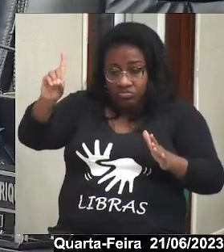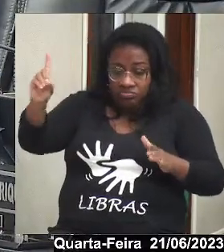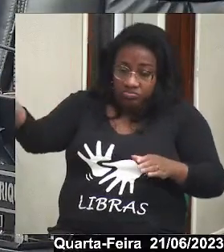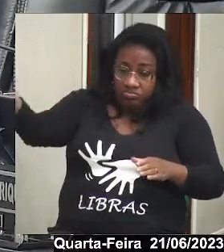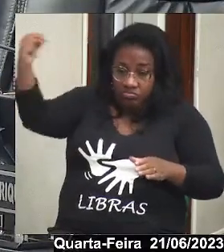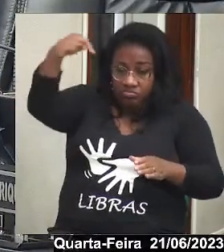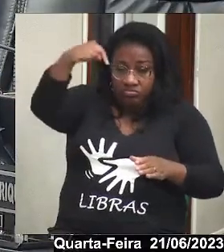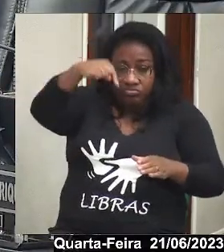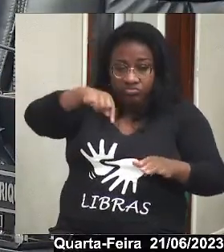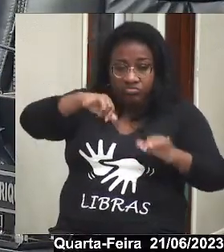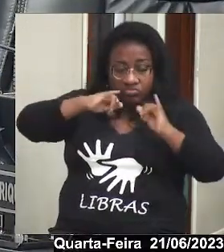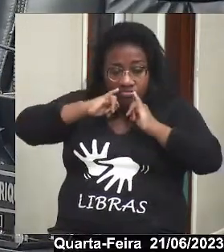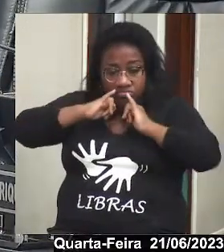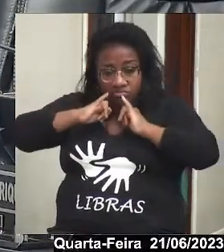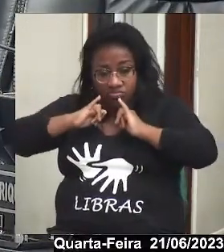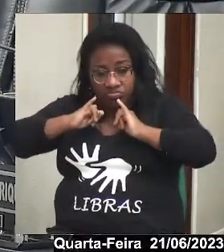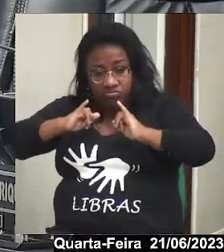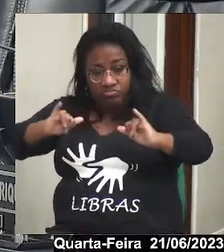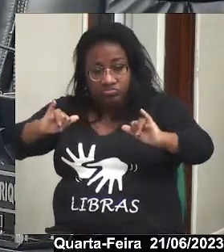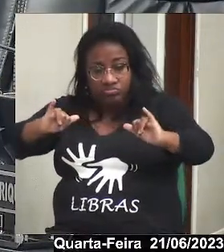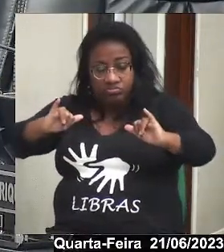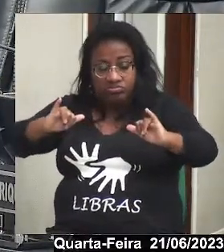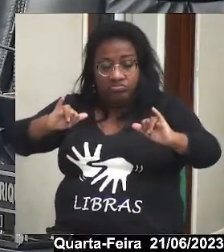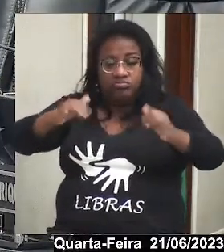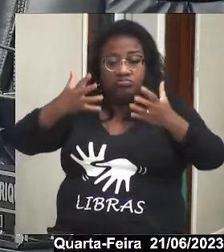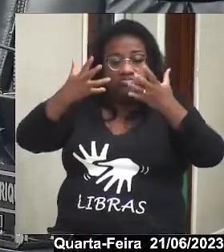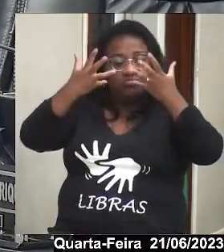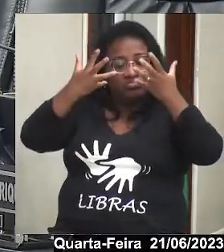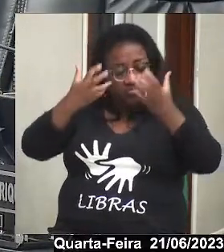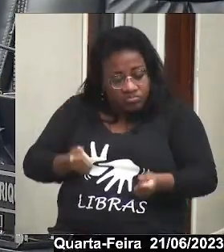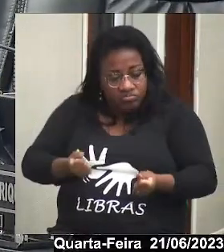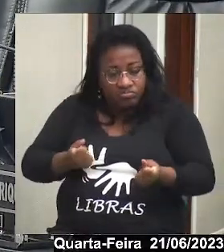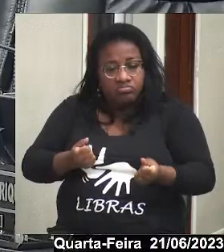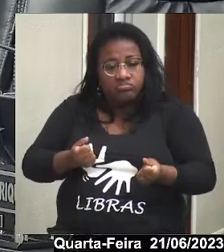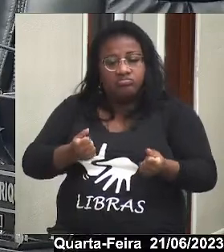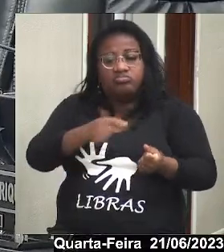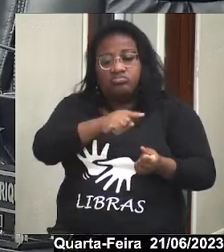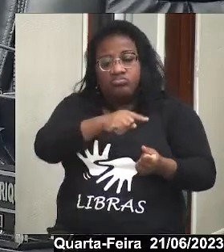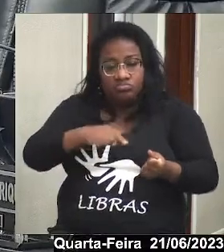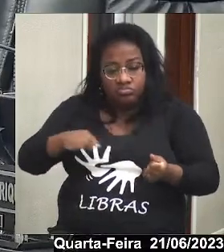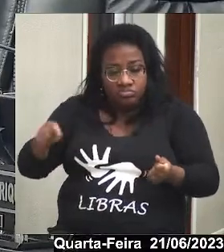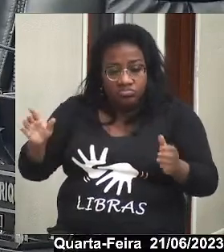aqui, nós nos declaramos junto com vocês, recebemos vocês lá dentro